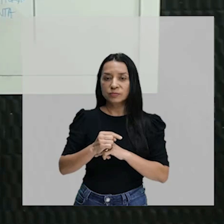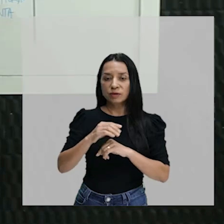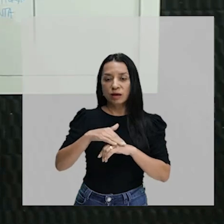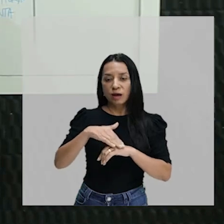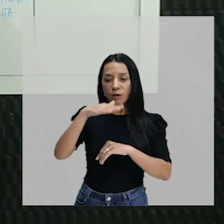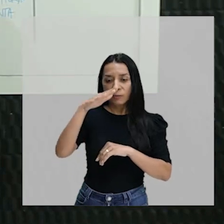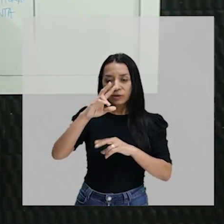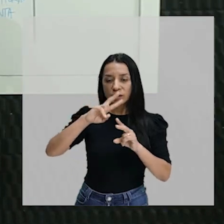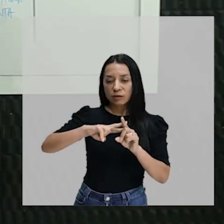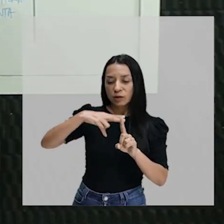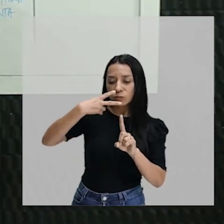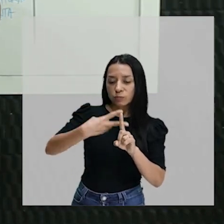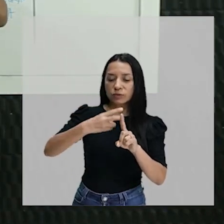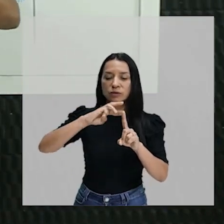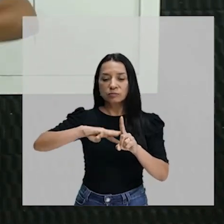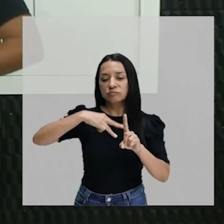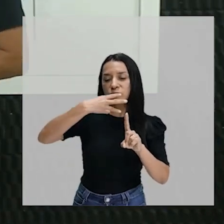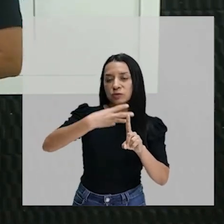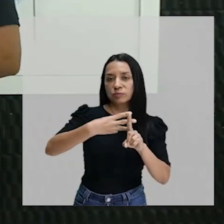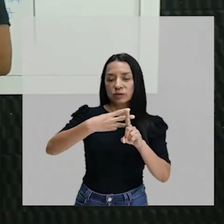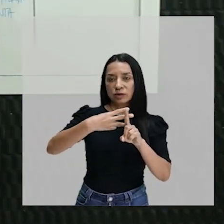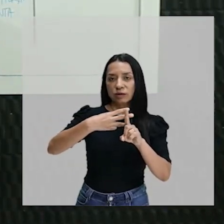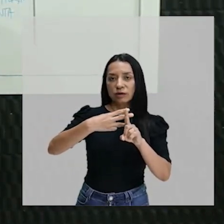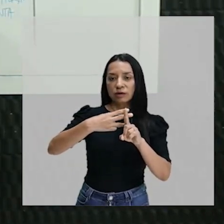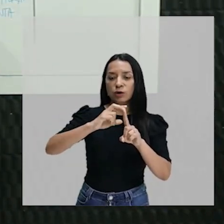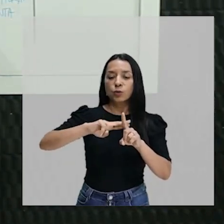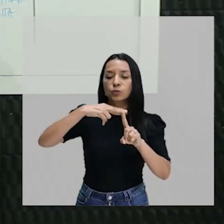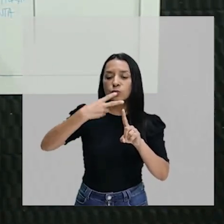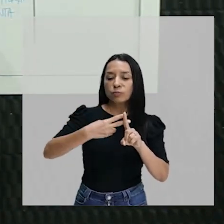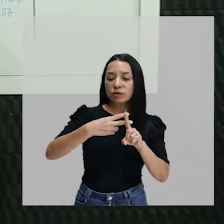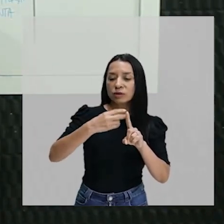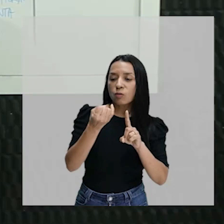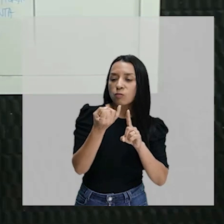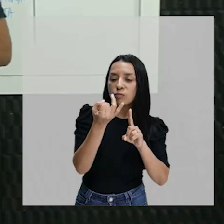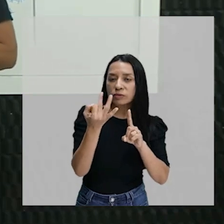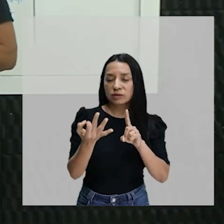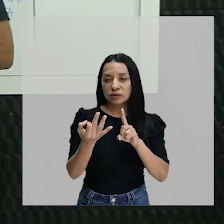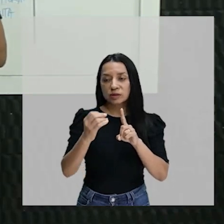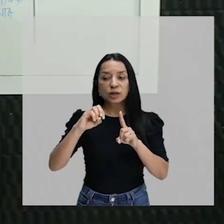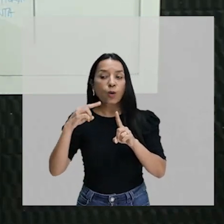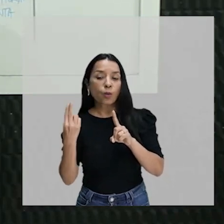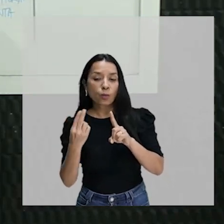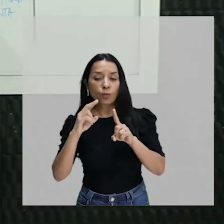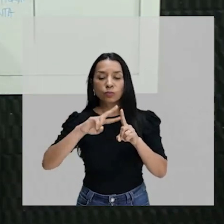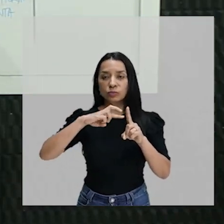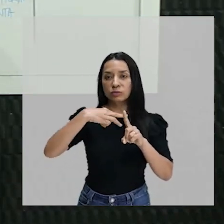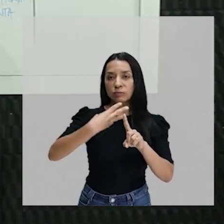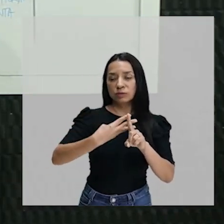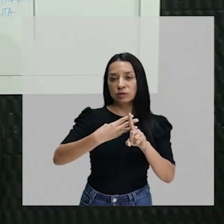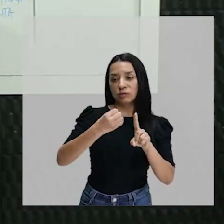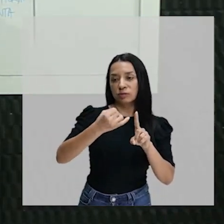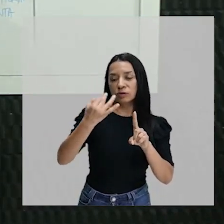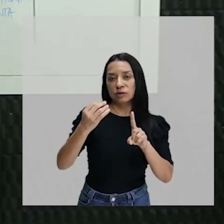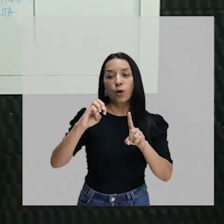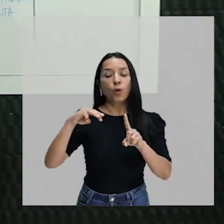é duplicar triplicar Então você duplica uma grandeza ou você triplico a grandeza